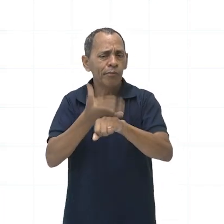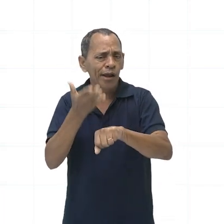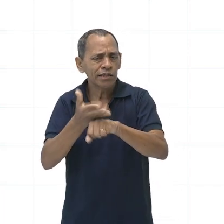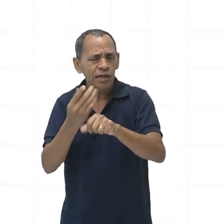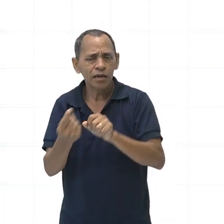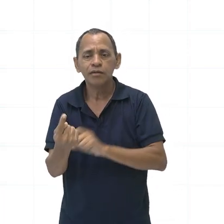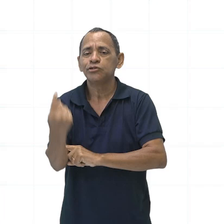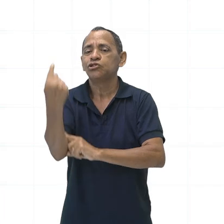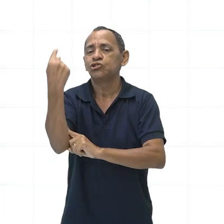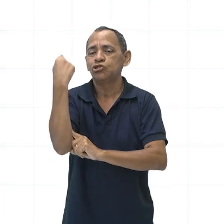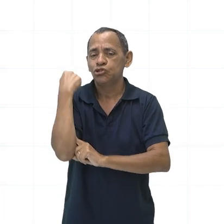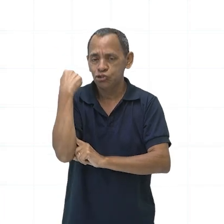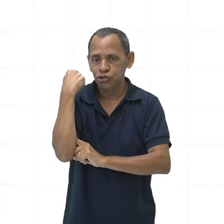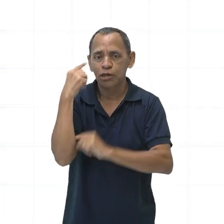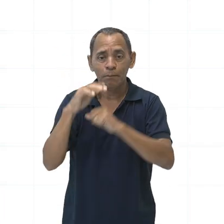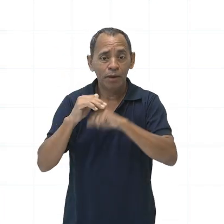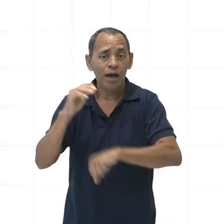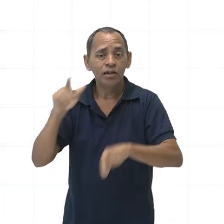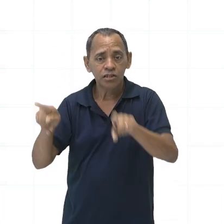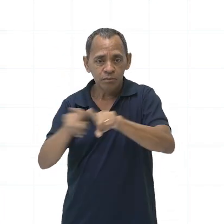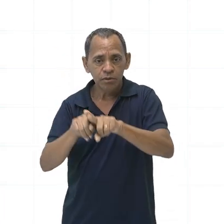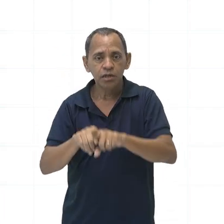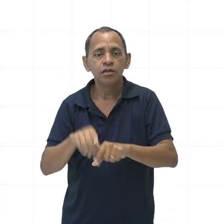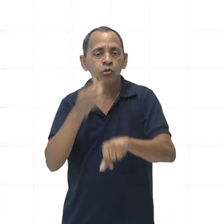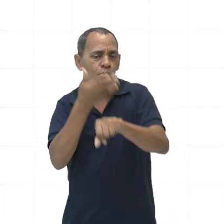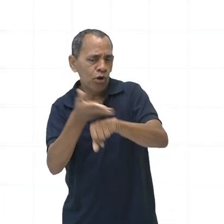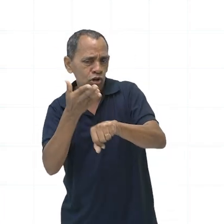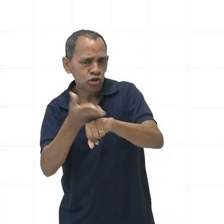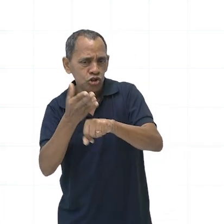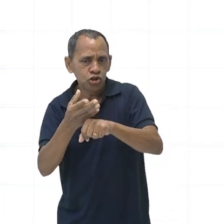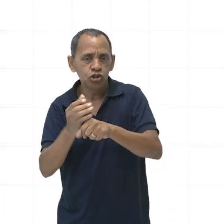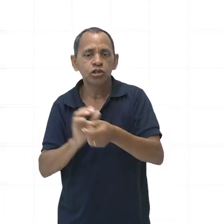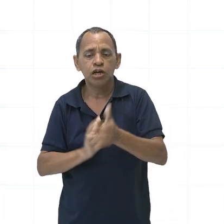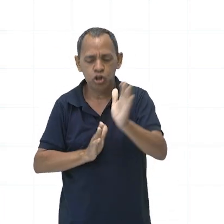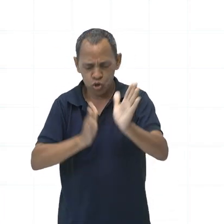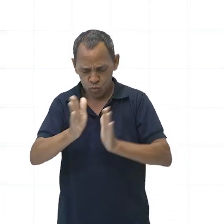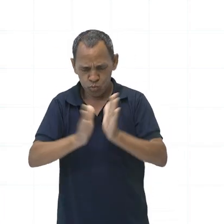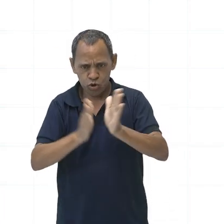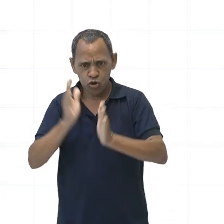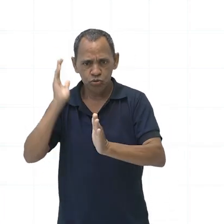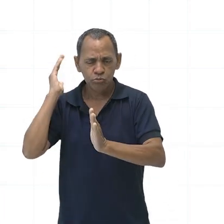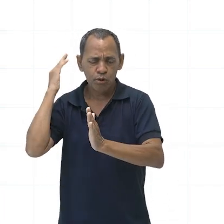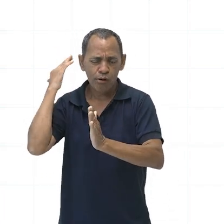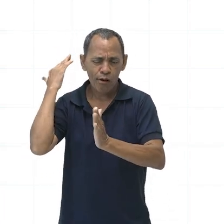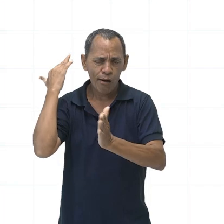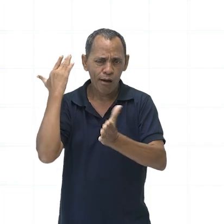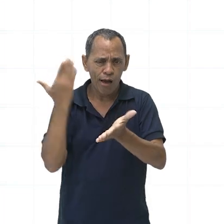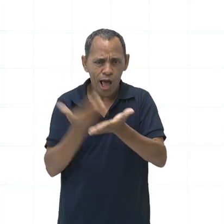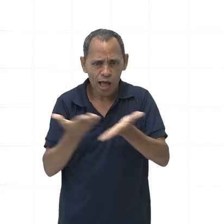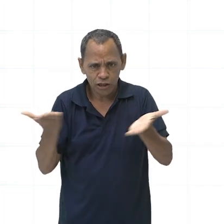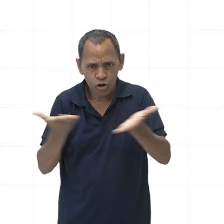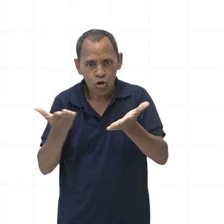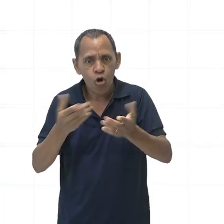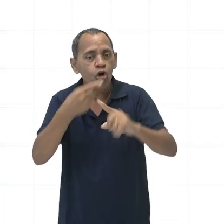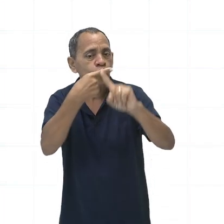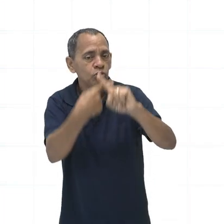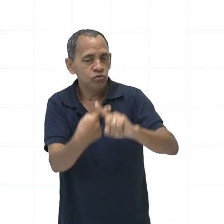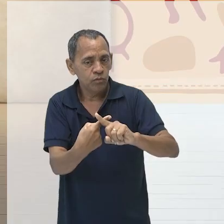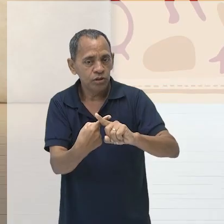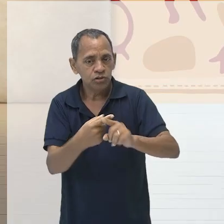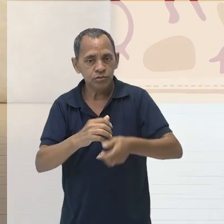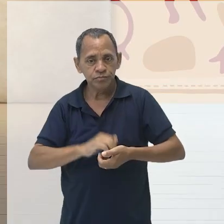que se pratica ininterruptamente ao longo dos séculos de maneira competitiva. Então, para